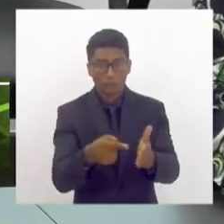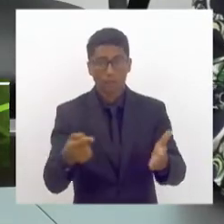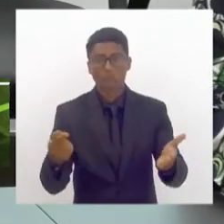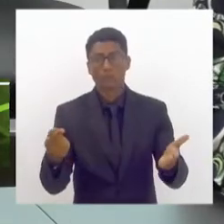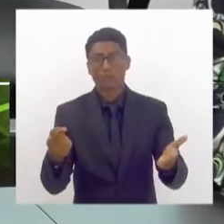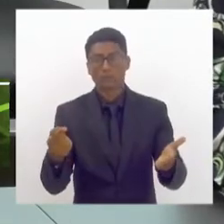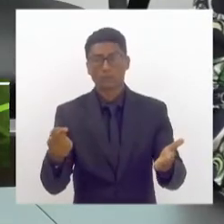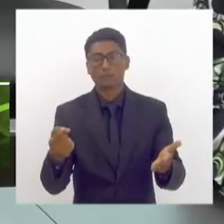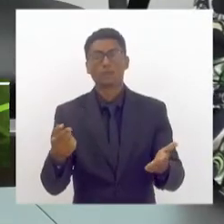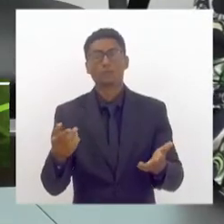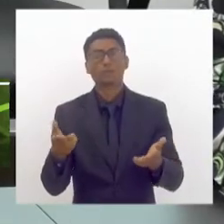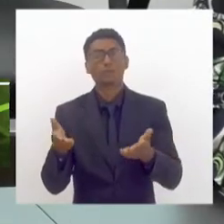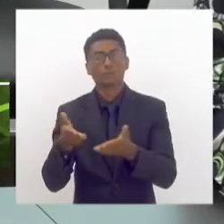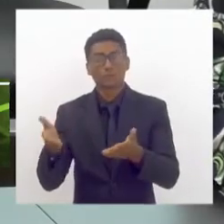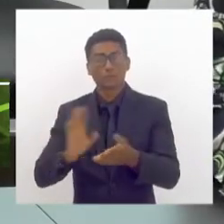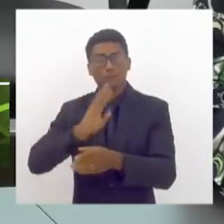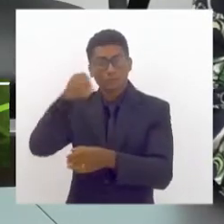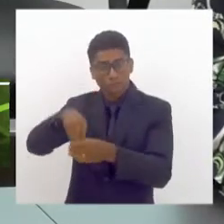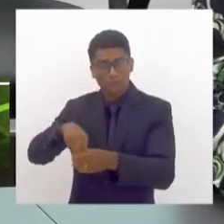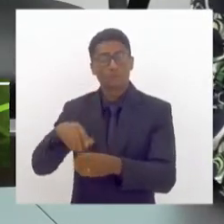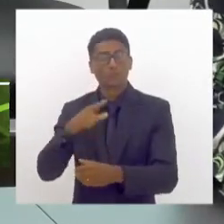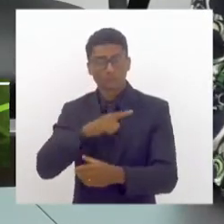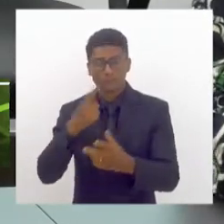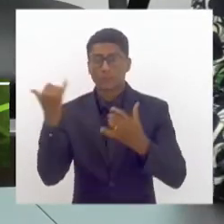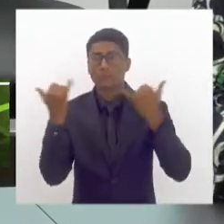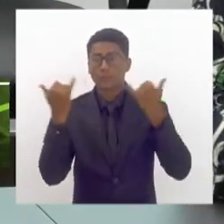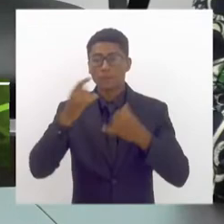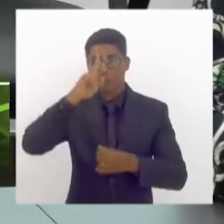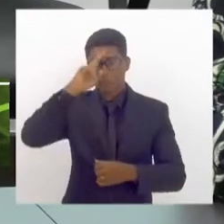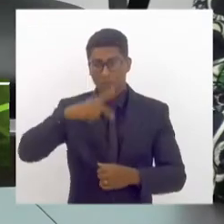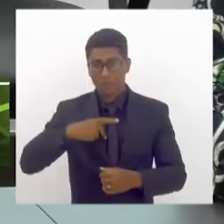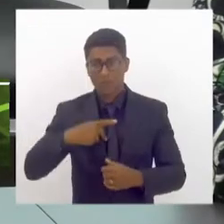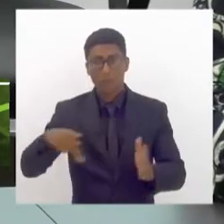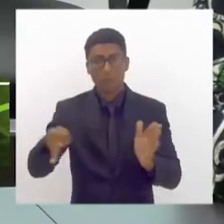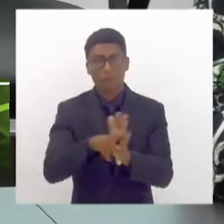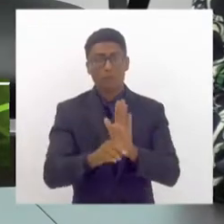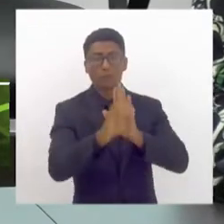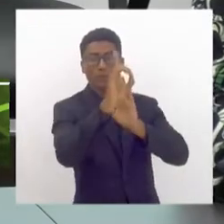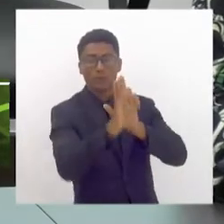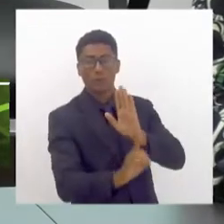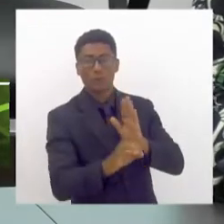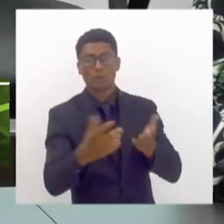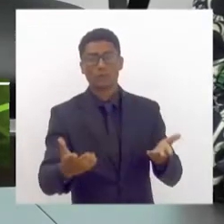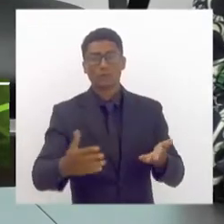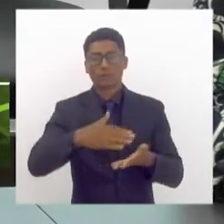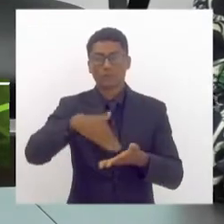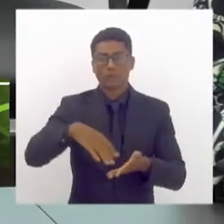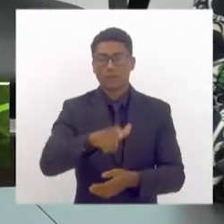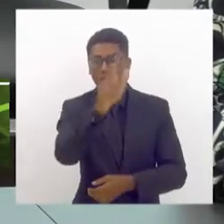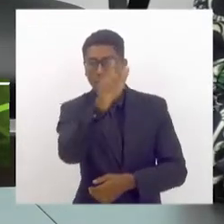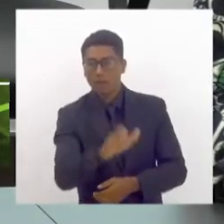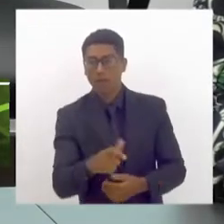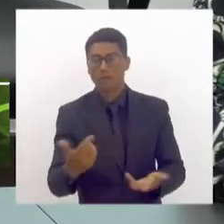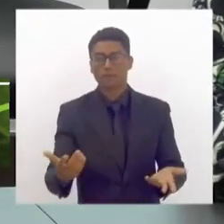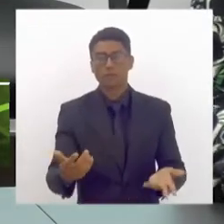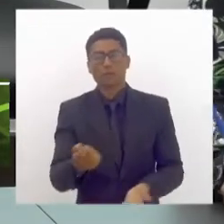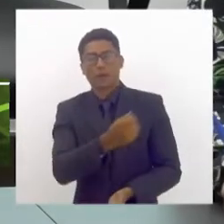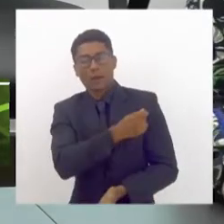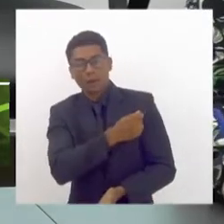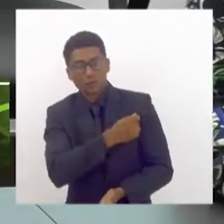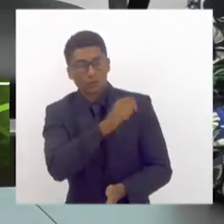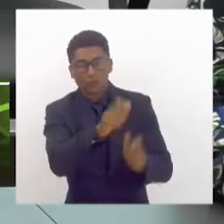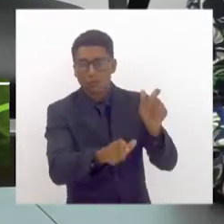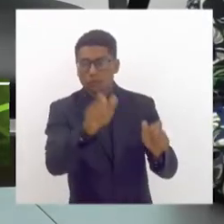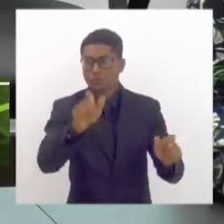de regra, trazem dados pessoais de diretores, secretários, mantenedores, alunos, o que exige que esses